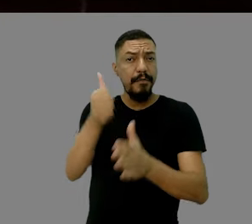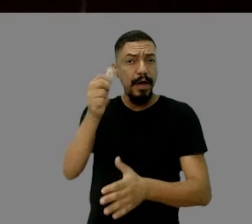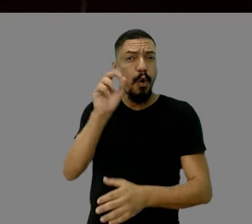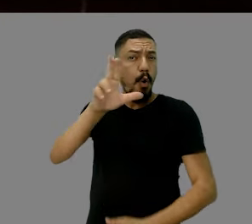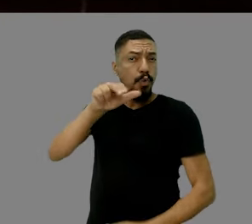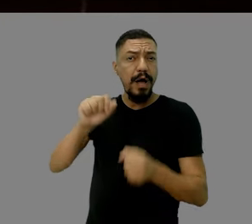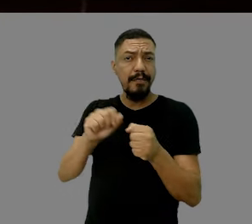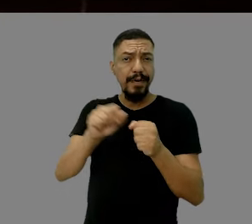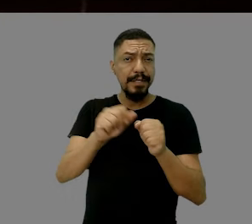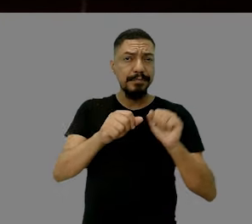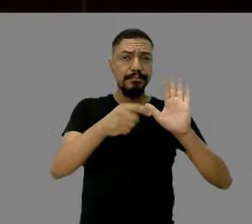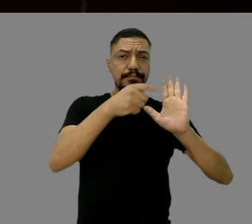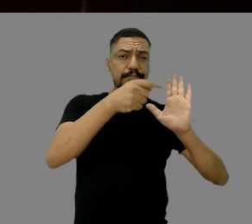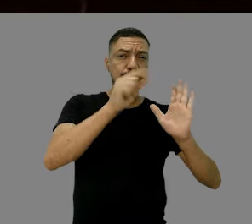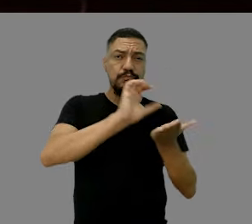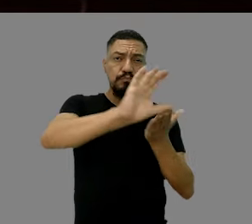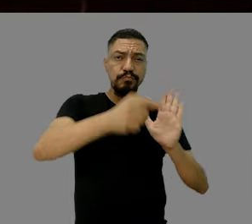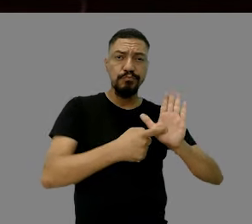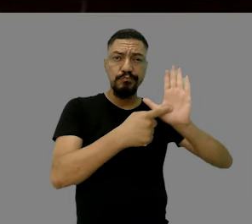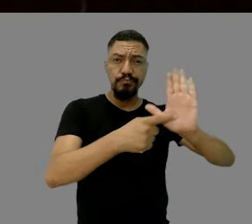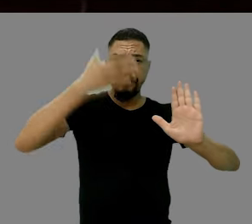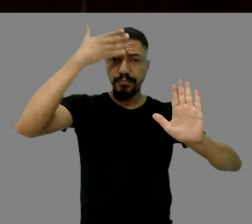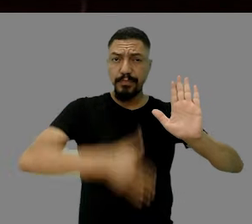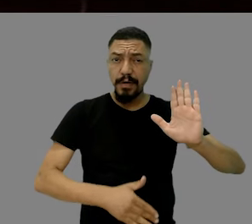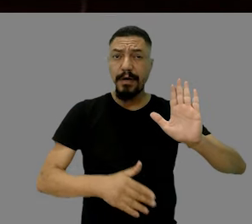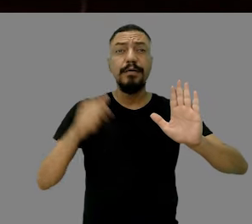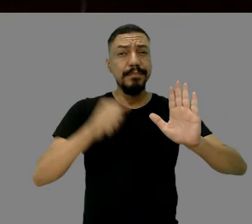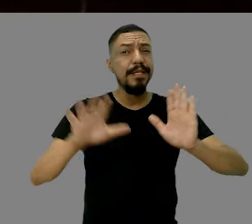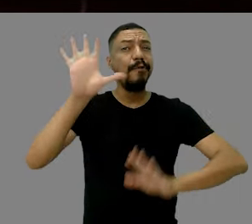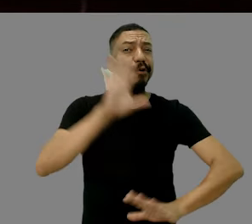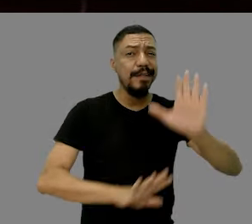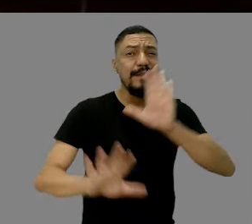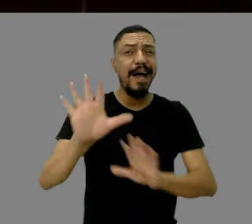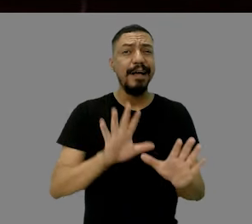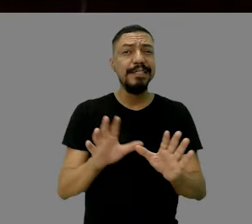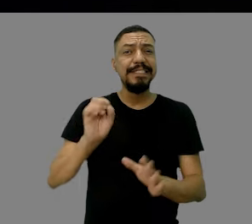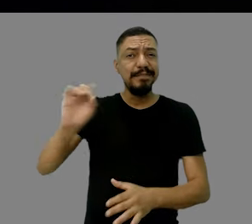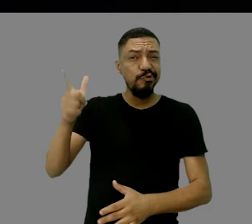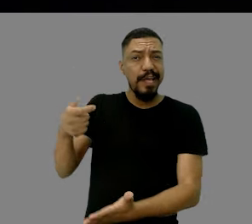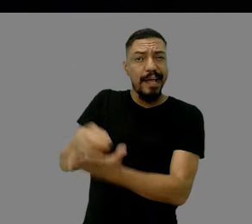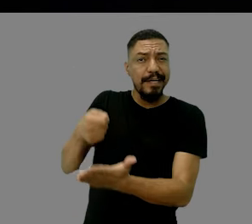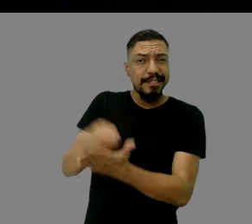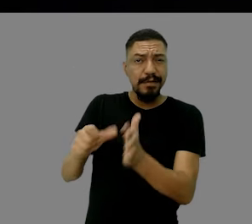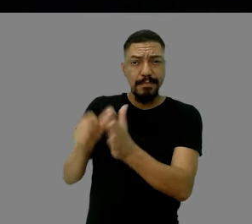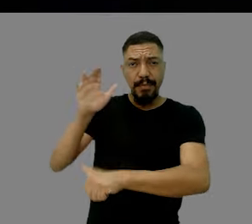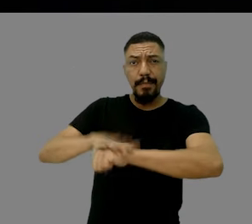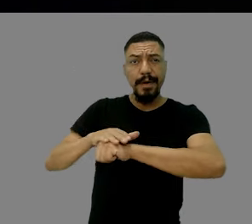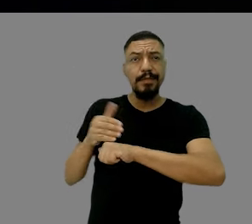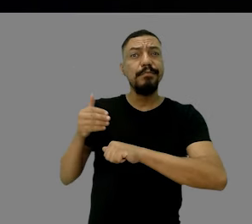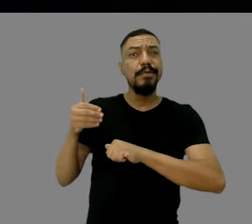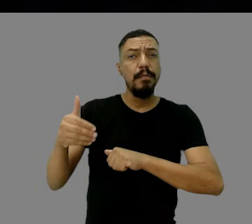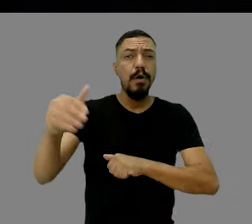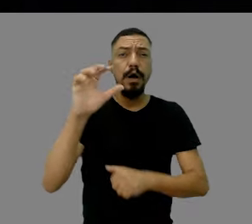primeira viagem, e entender que a gente deve tomar cuidados, mesmo que eles não sejam exigidos num primeiro momento,